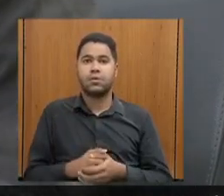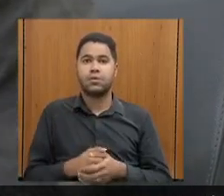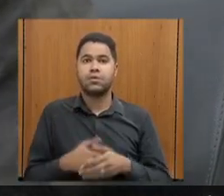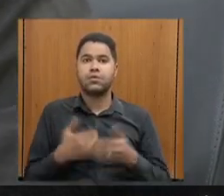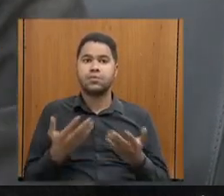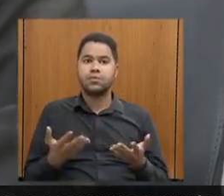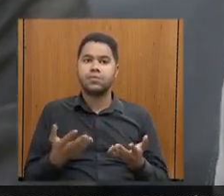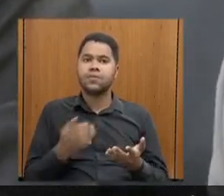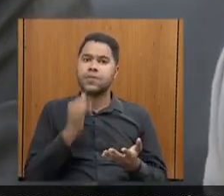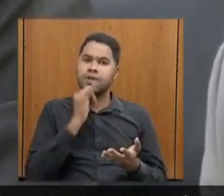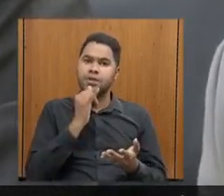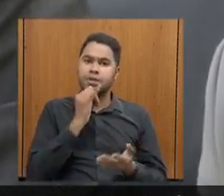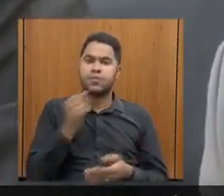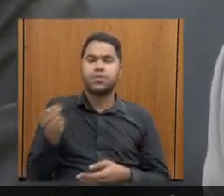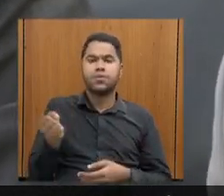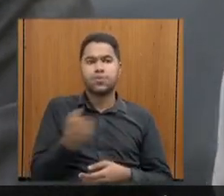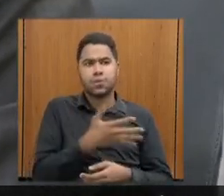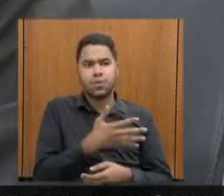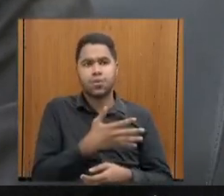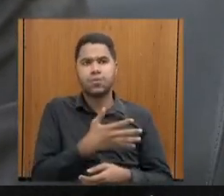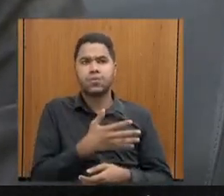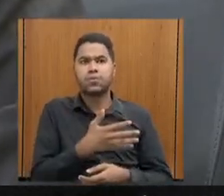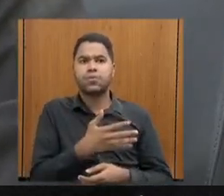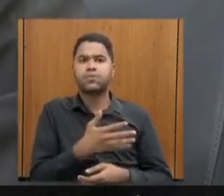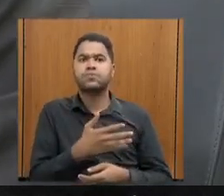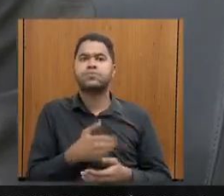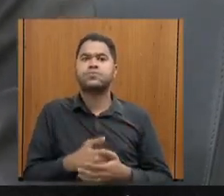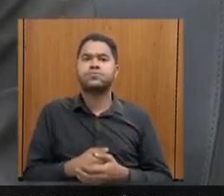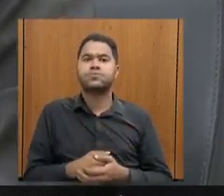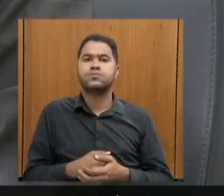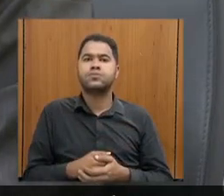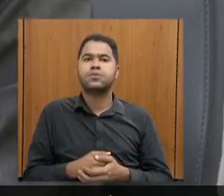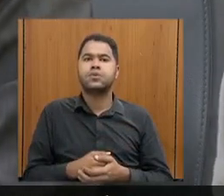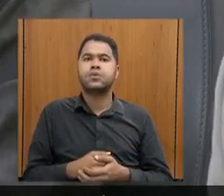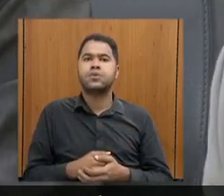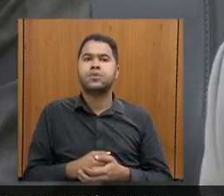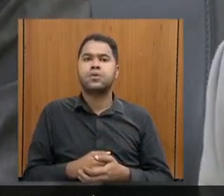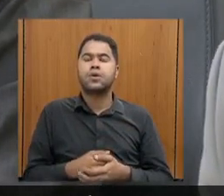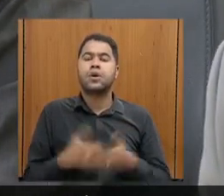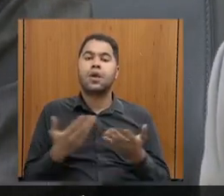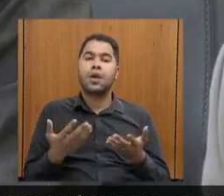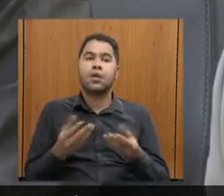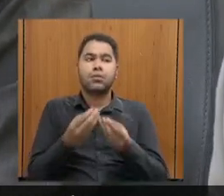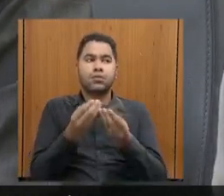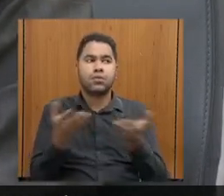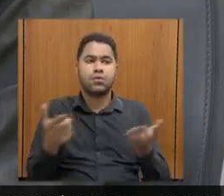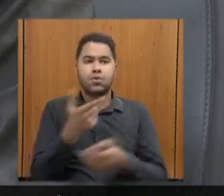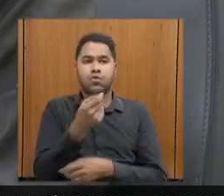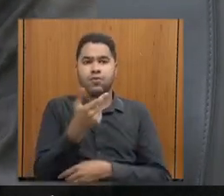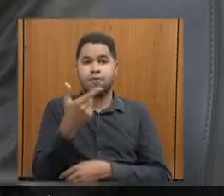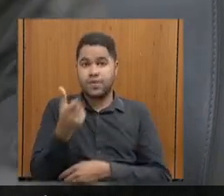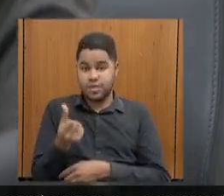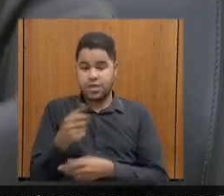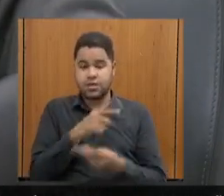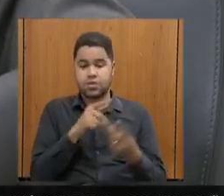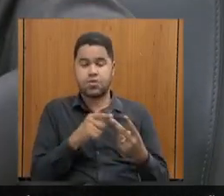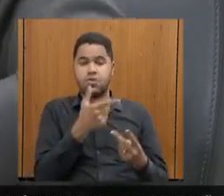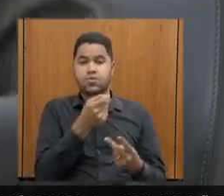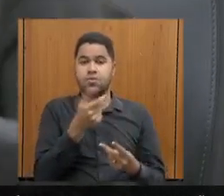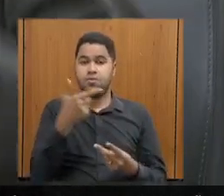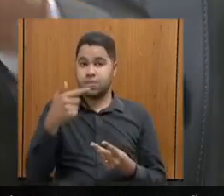Carvalho Nova Ponte essas essas usinas vencem é a concessão em 2026/2027